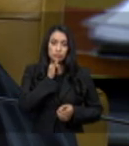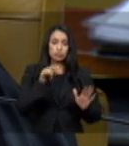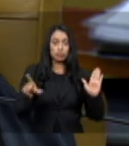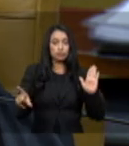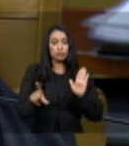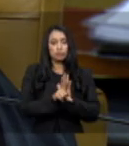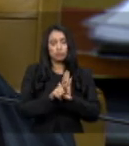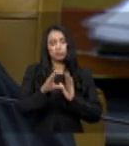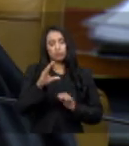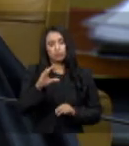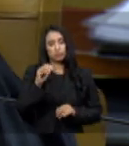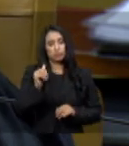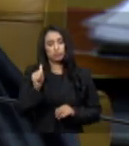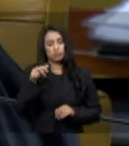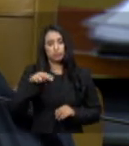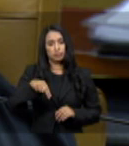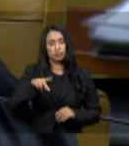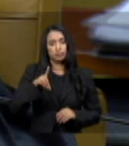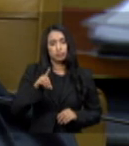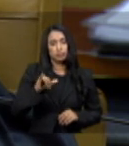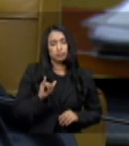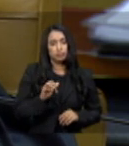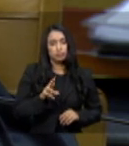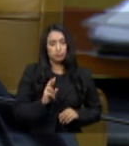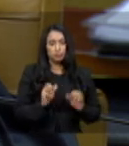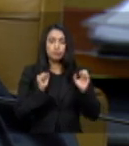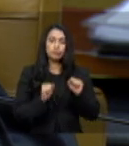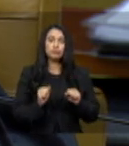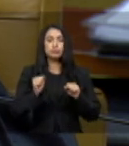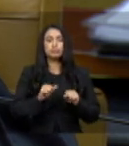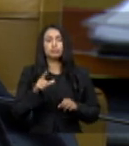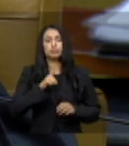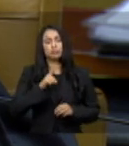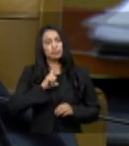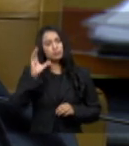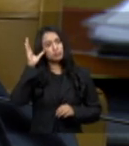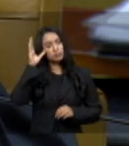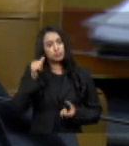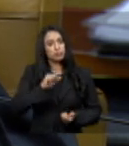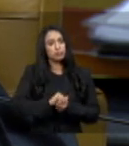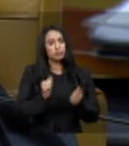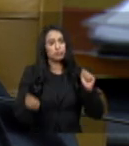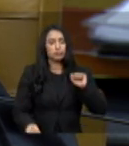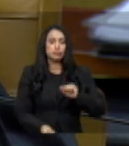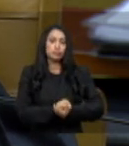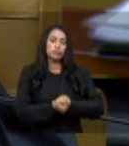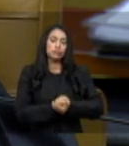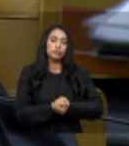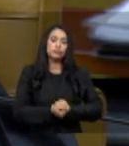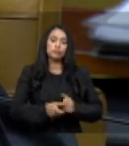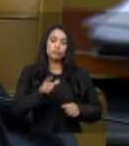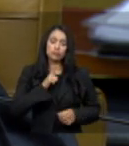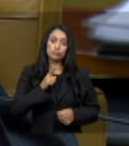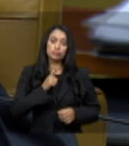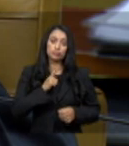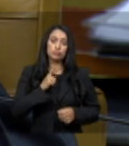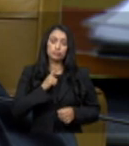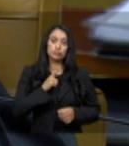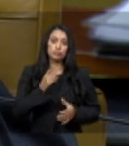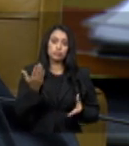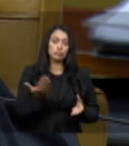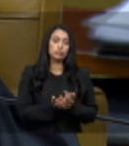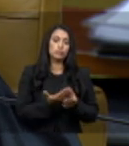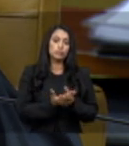kandir podemos ter decisões que precisam ser eventualmente adaptado já tivemos casos já tivemos casos a